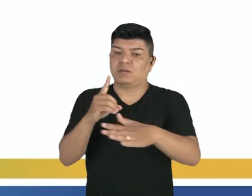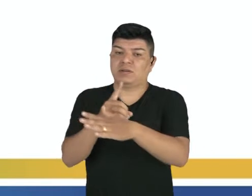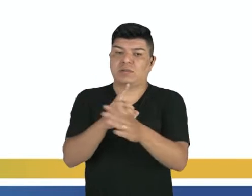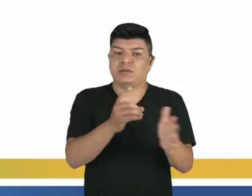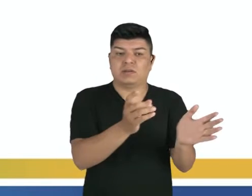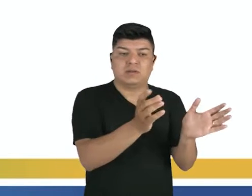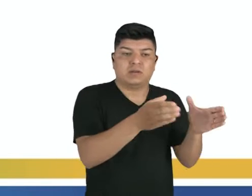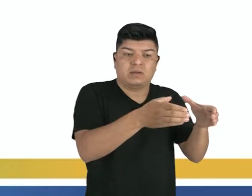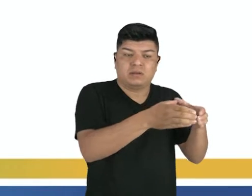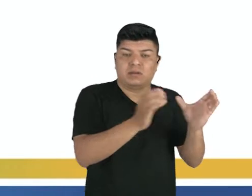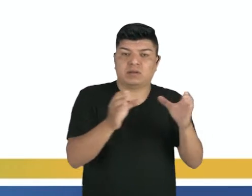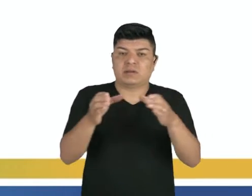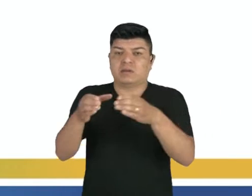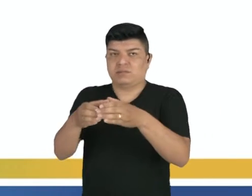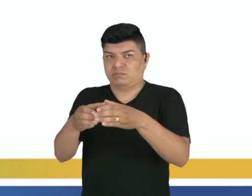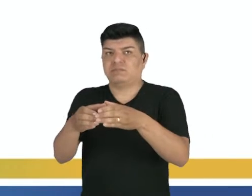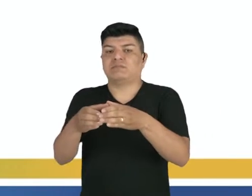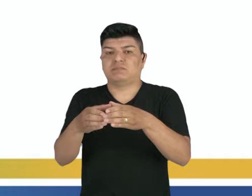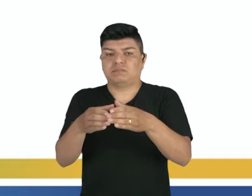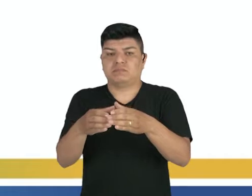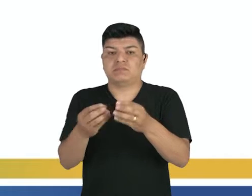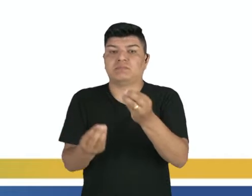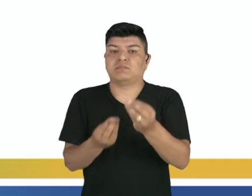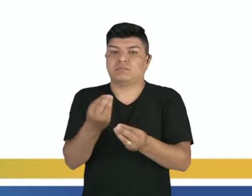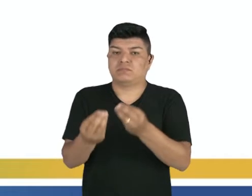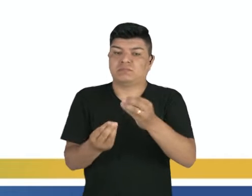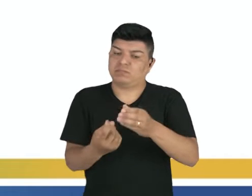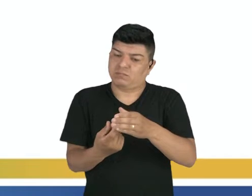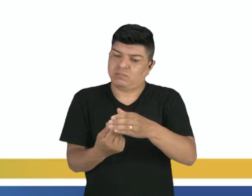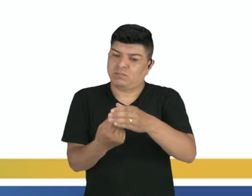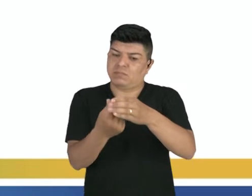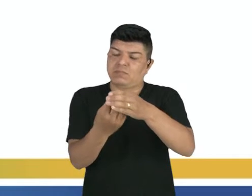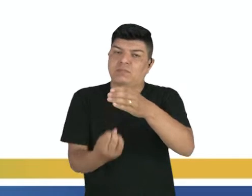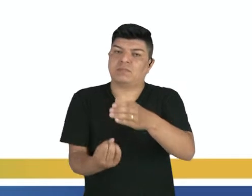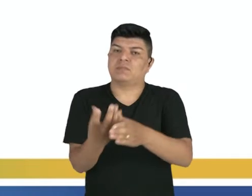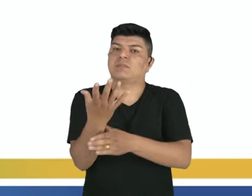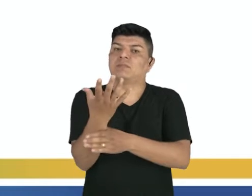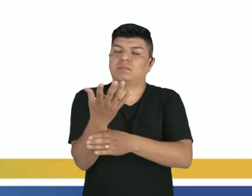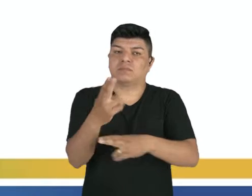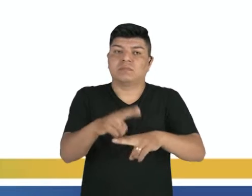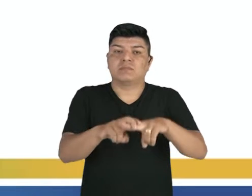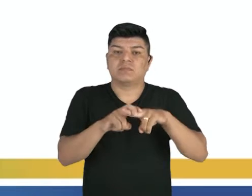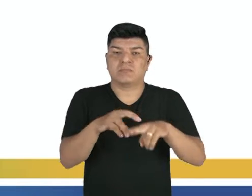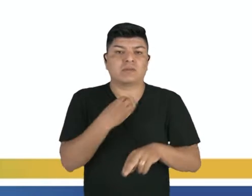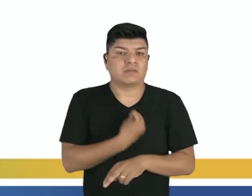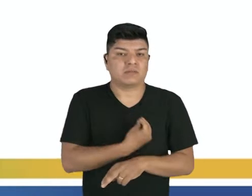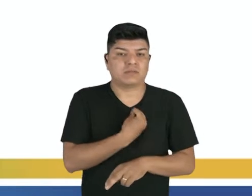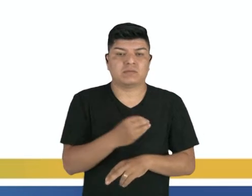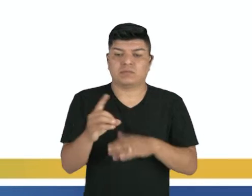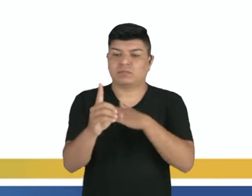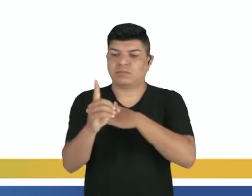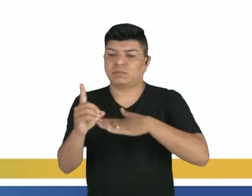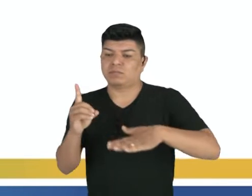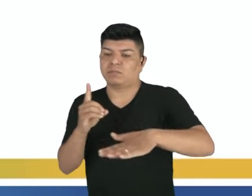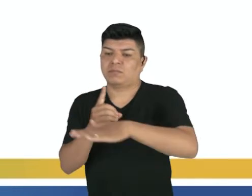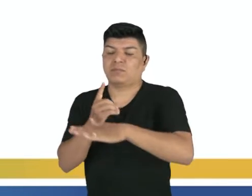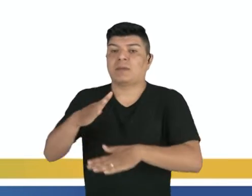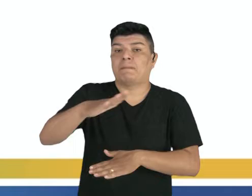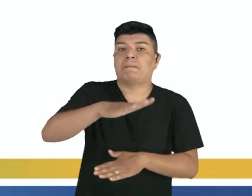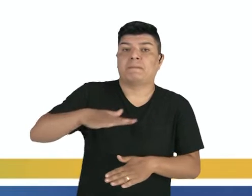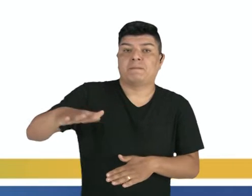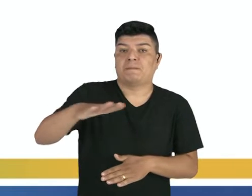que são inerentes ao modo de produção capitalista. Então, nós vivemos em uma sociedade baseada